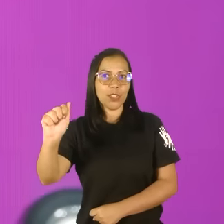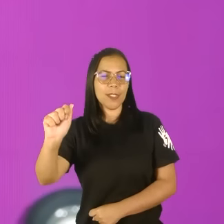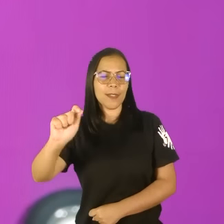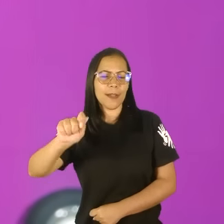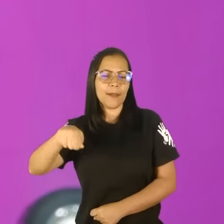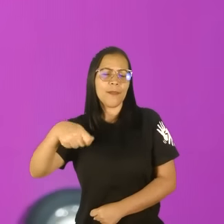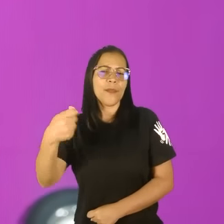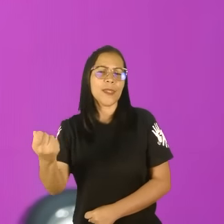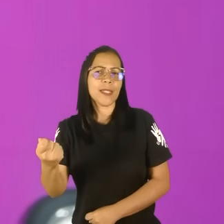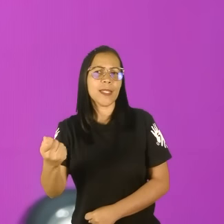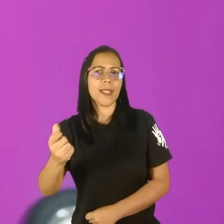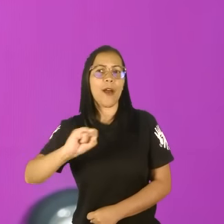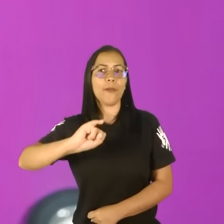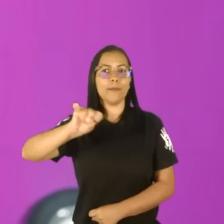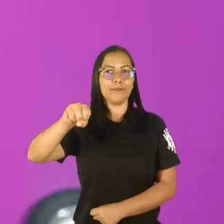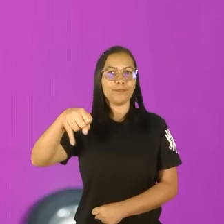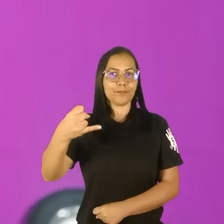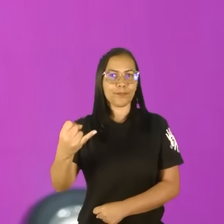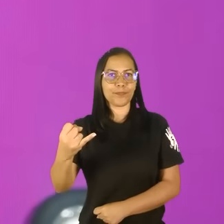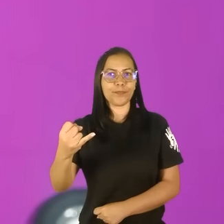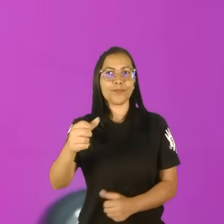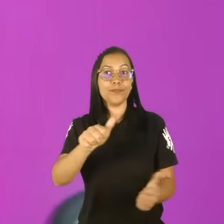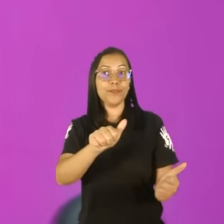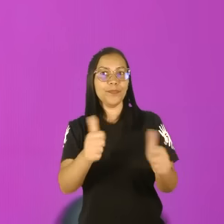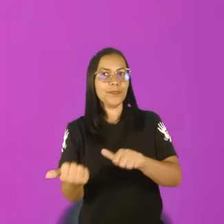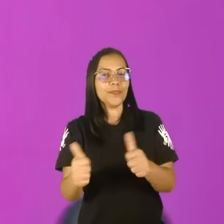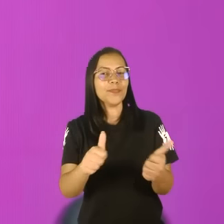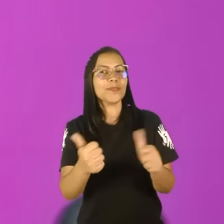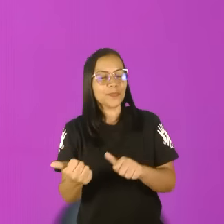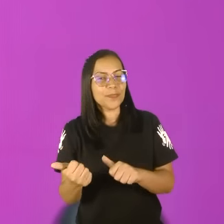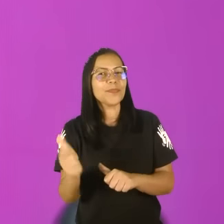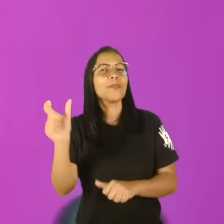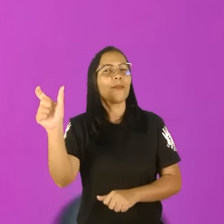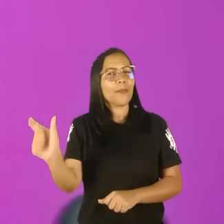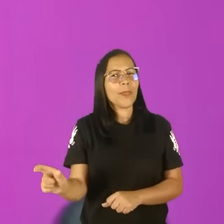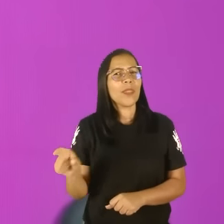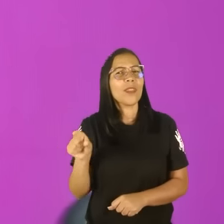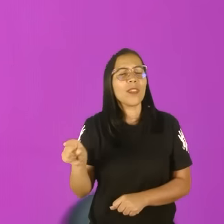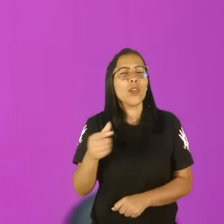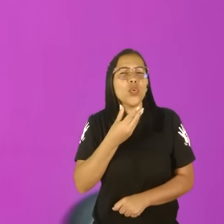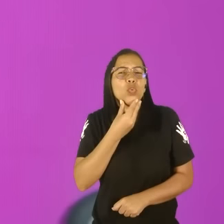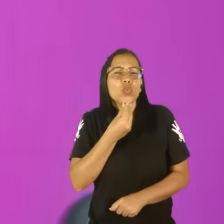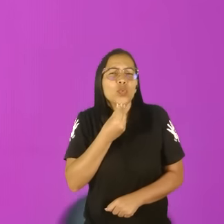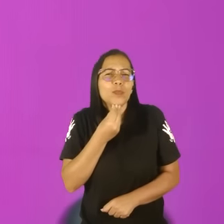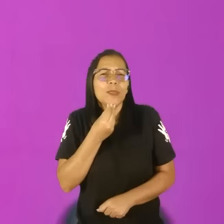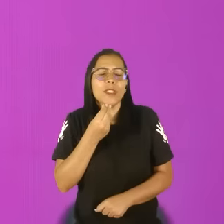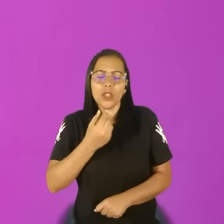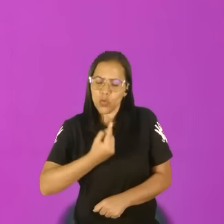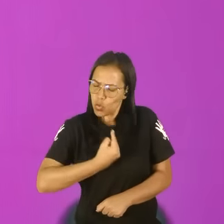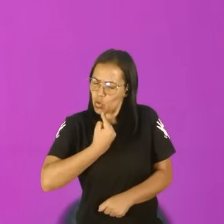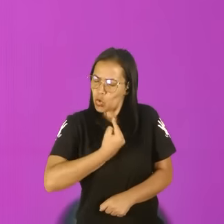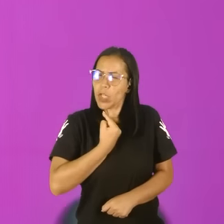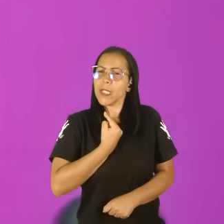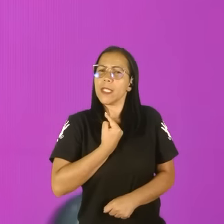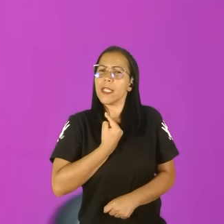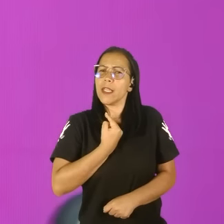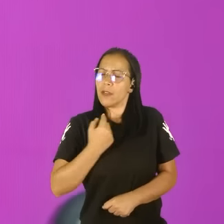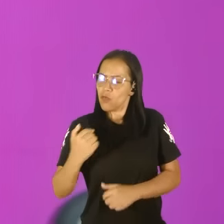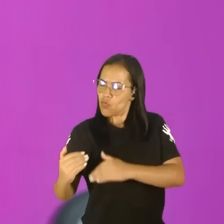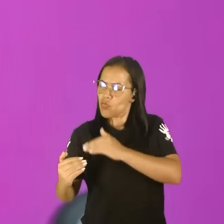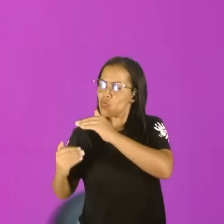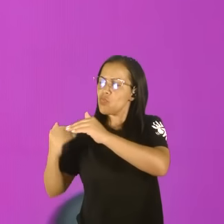Deus prepara para manifestar. Eu vou dizer de novo. Deus